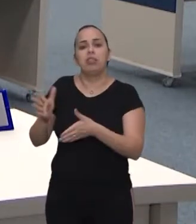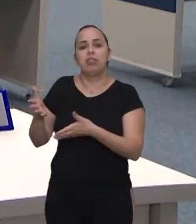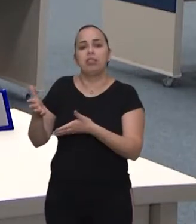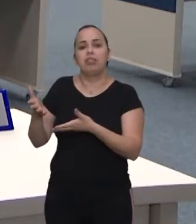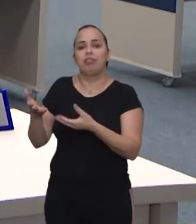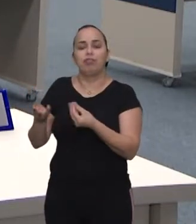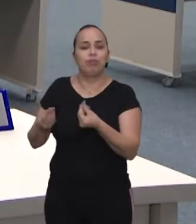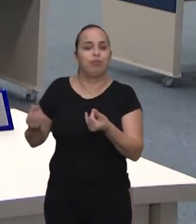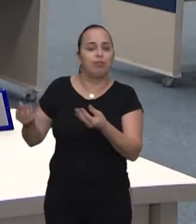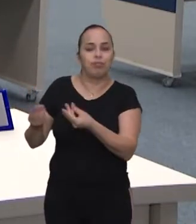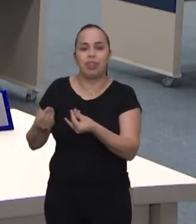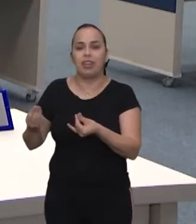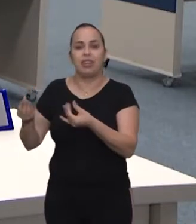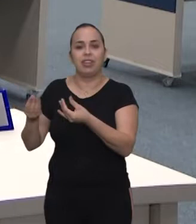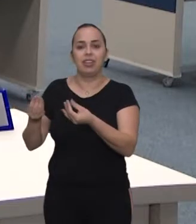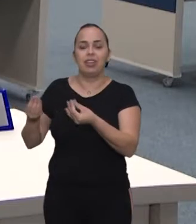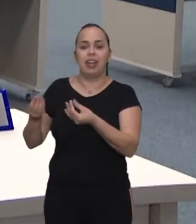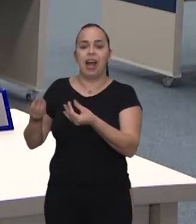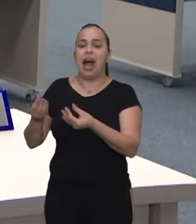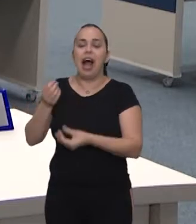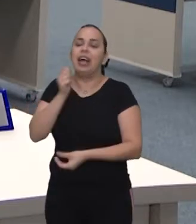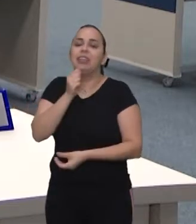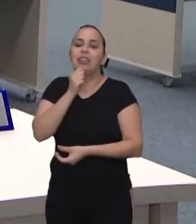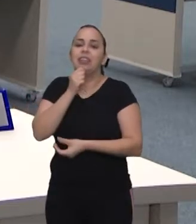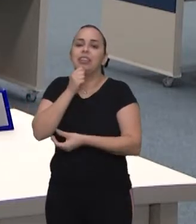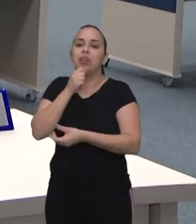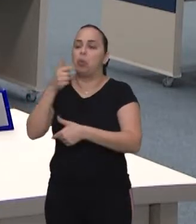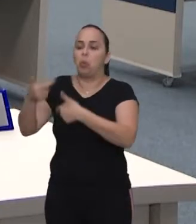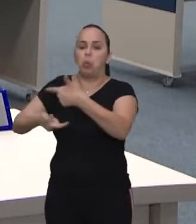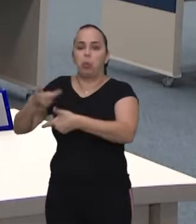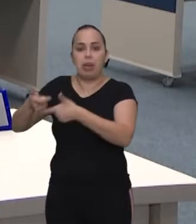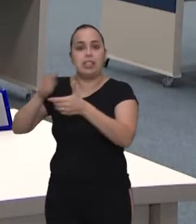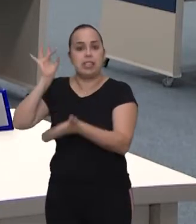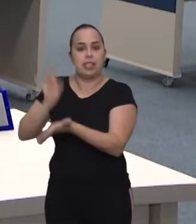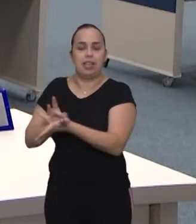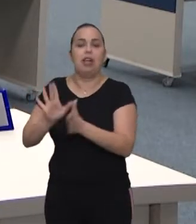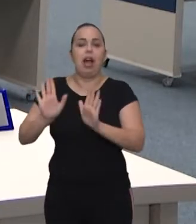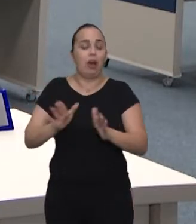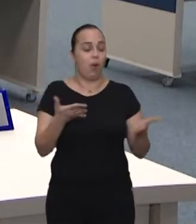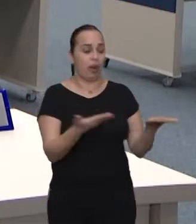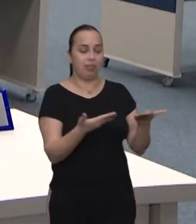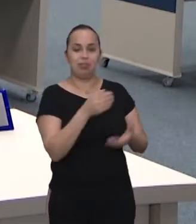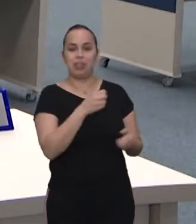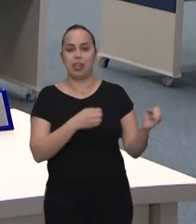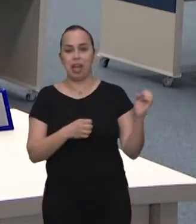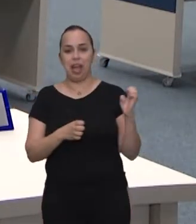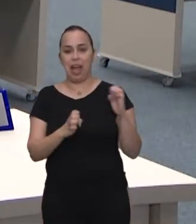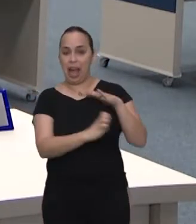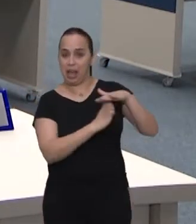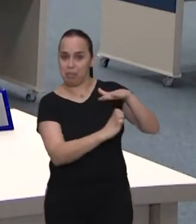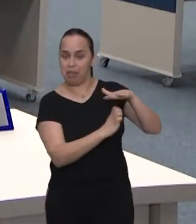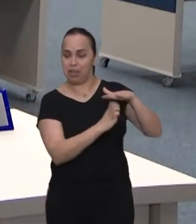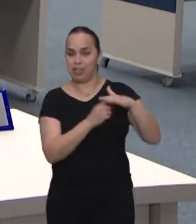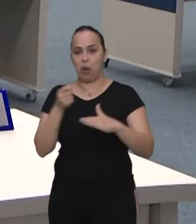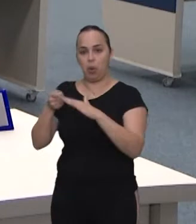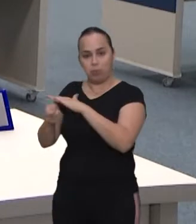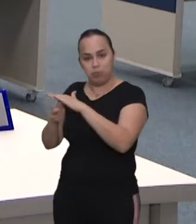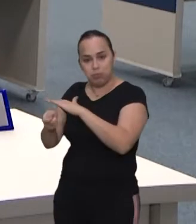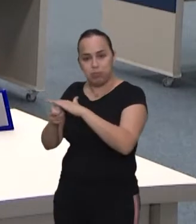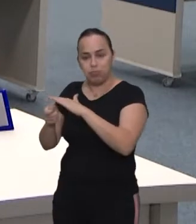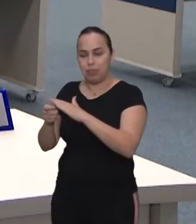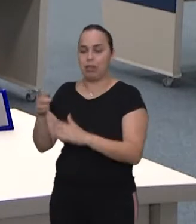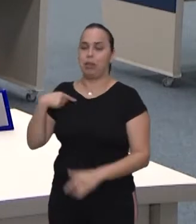mas que tava sujo reaproveitado então conheci em Foco com a iniciativa privada vindo administrar o porto a gente pode acreditar